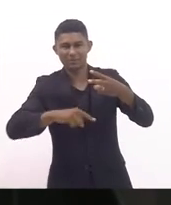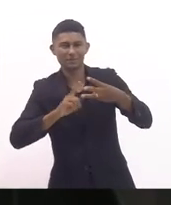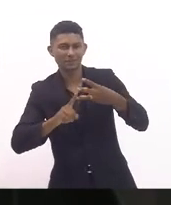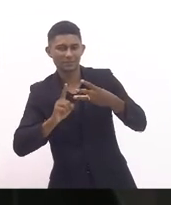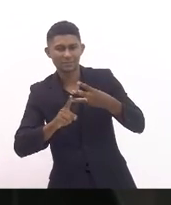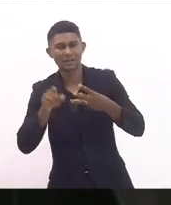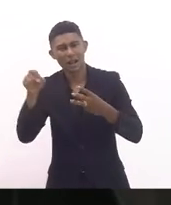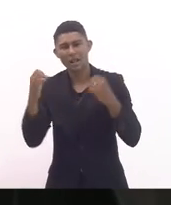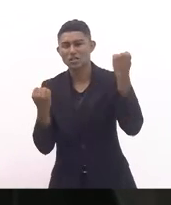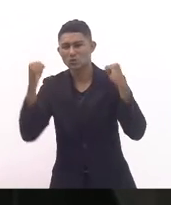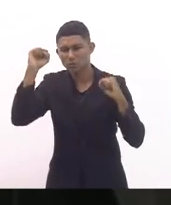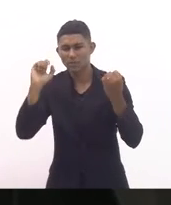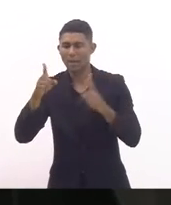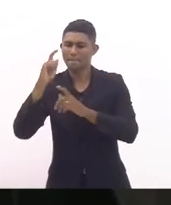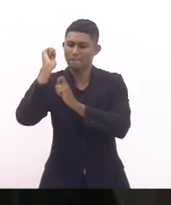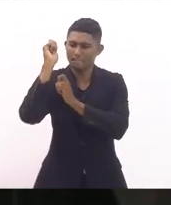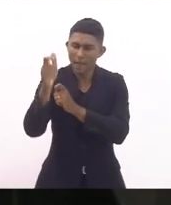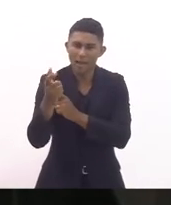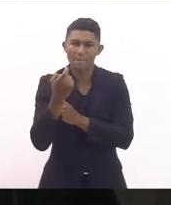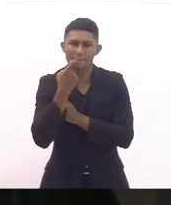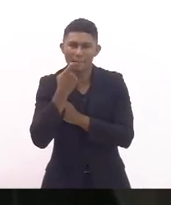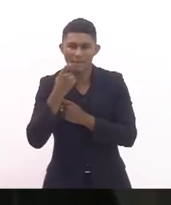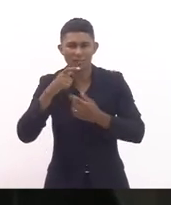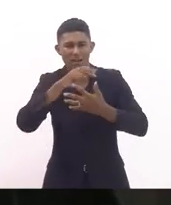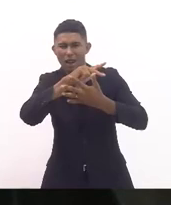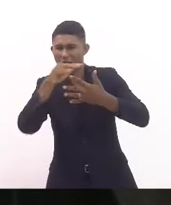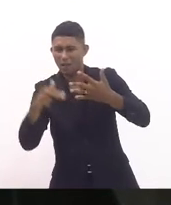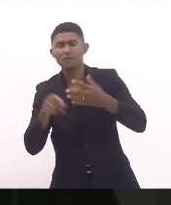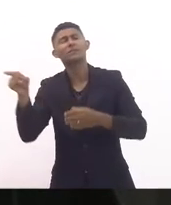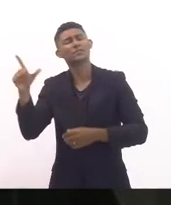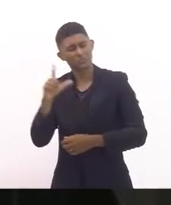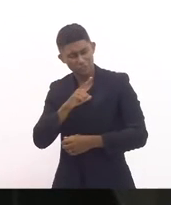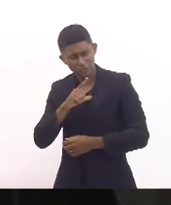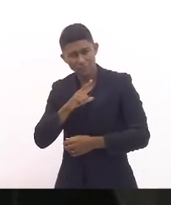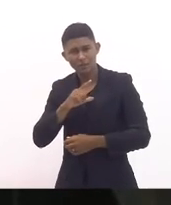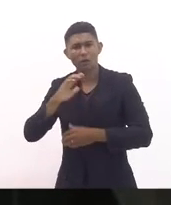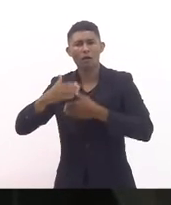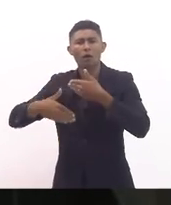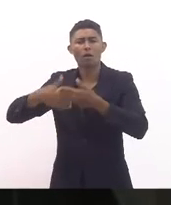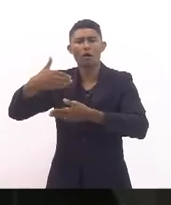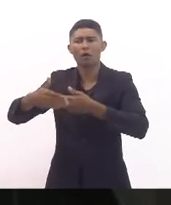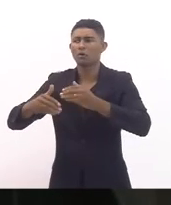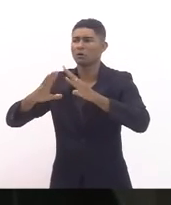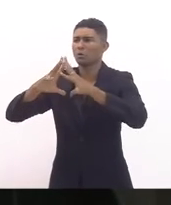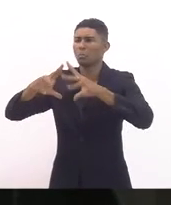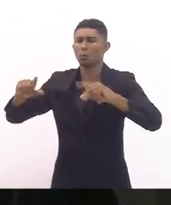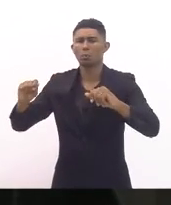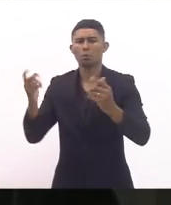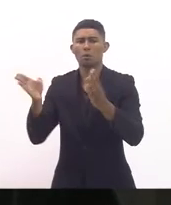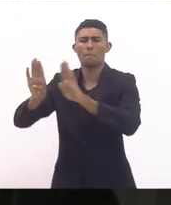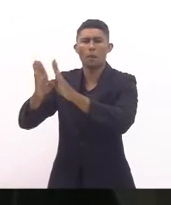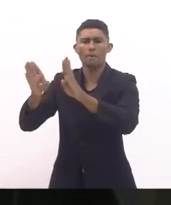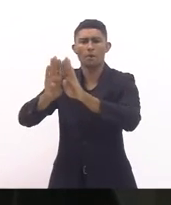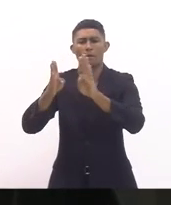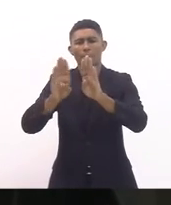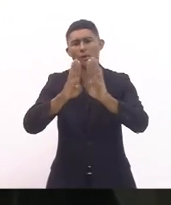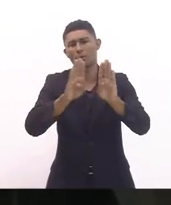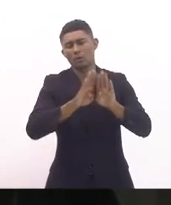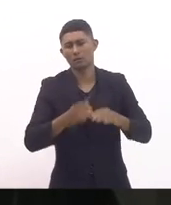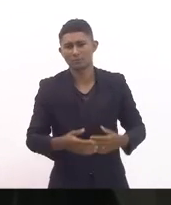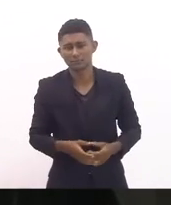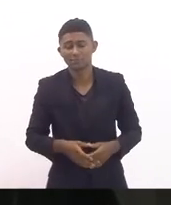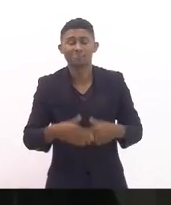o que aconteceu em São Gonçalo não é um fenômeno não é um fenômeno isolado Na minha opinião e certamente há